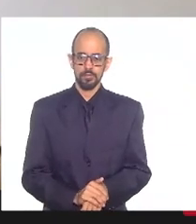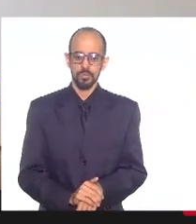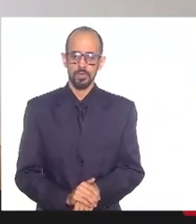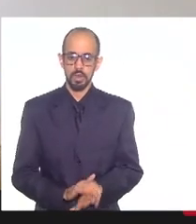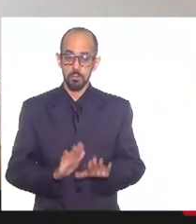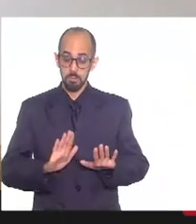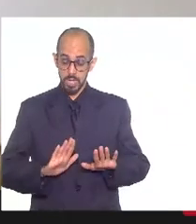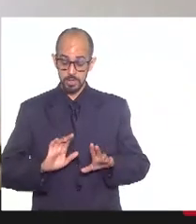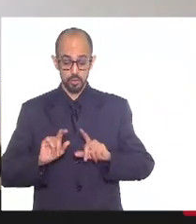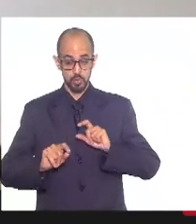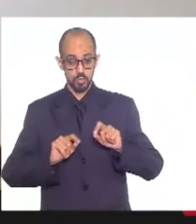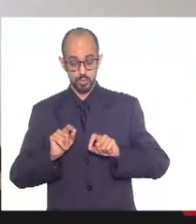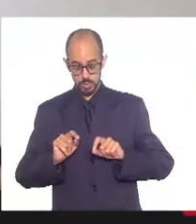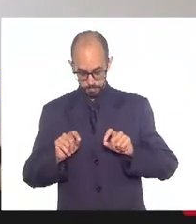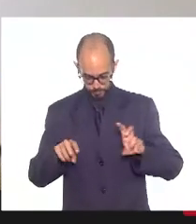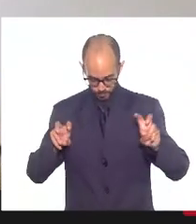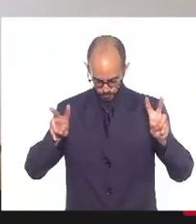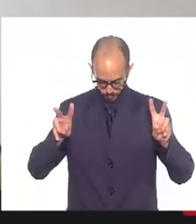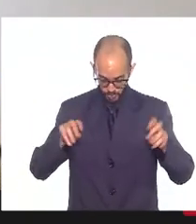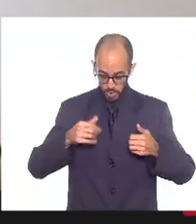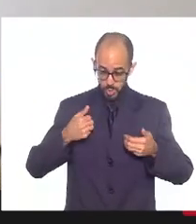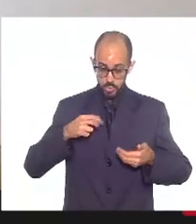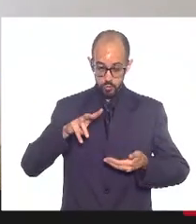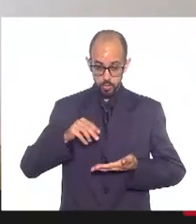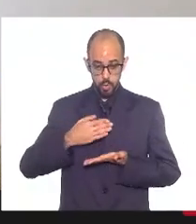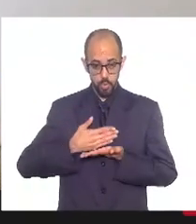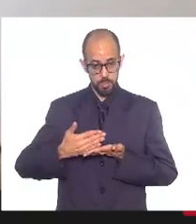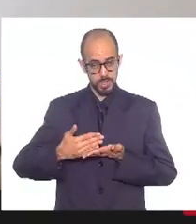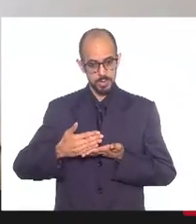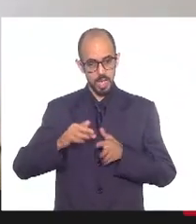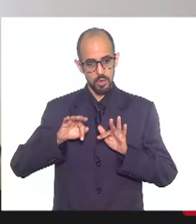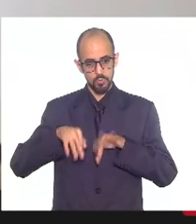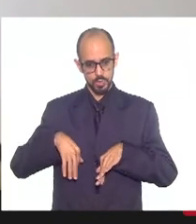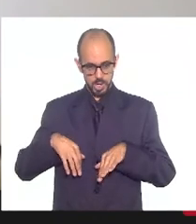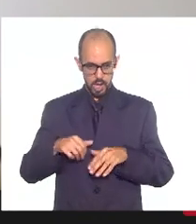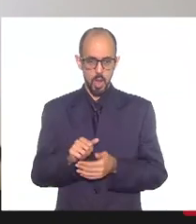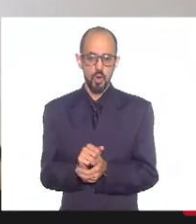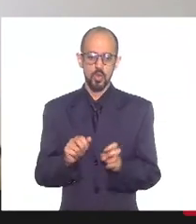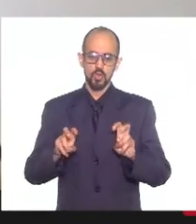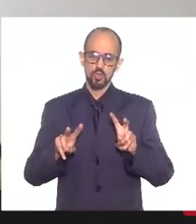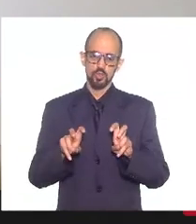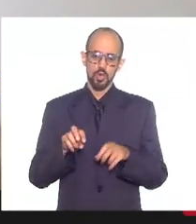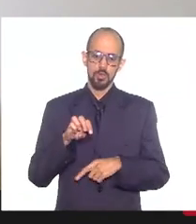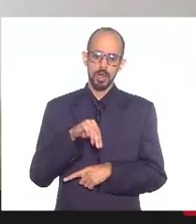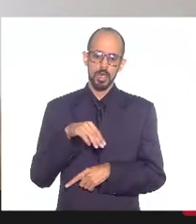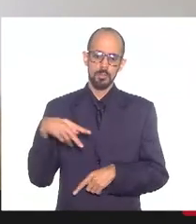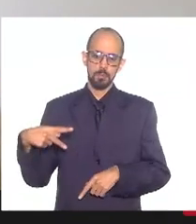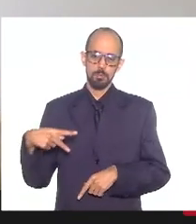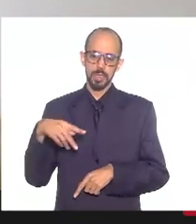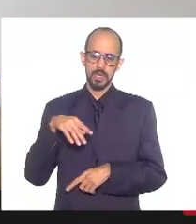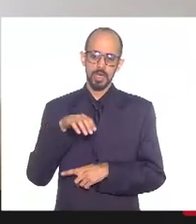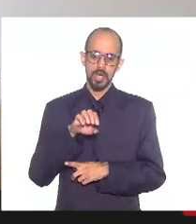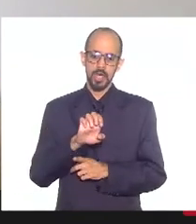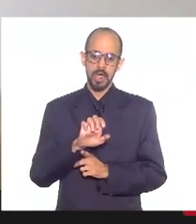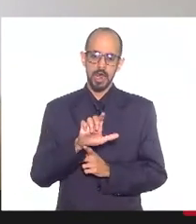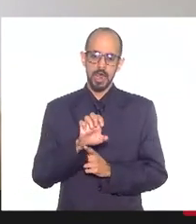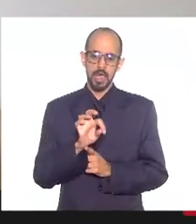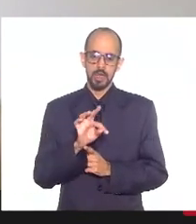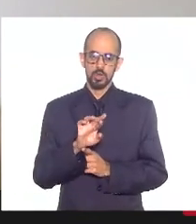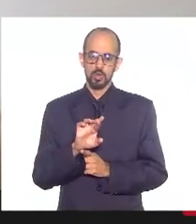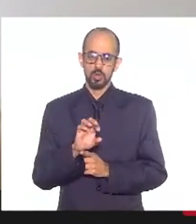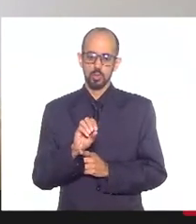se refere, vou começar pelo final, no que se refere à MP da Eletrobras,